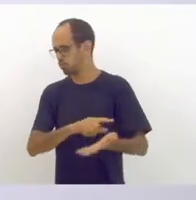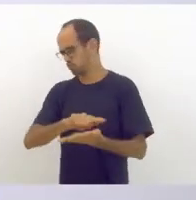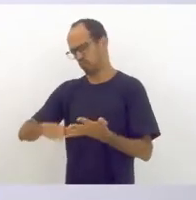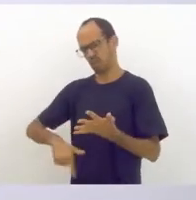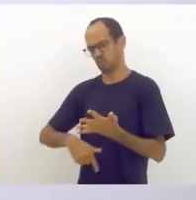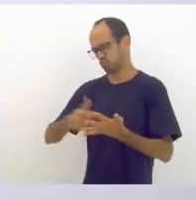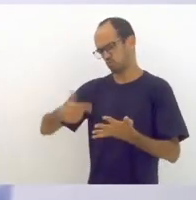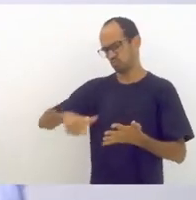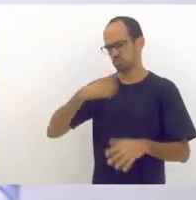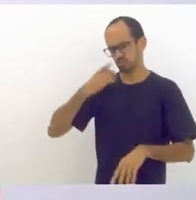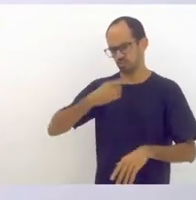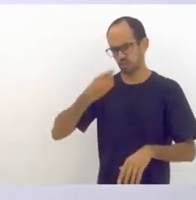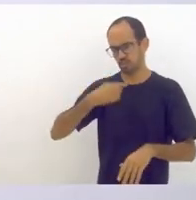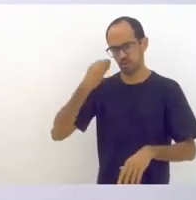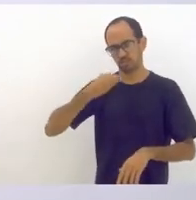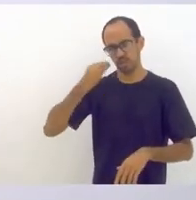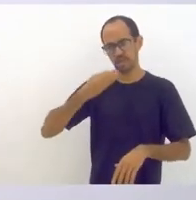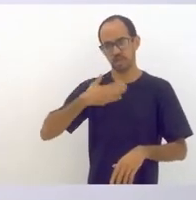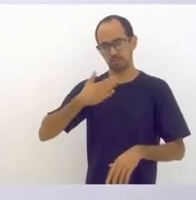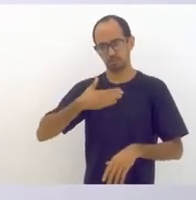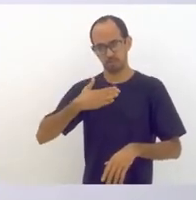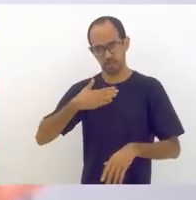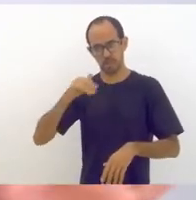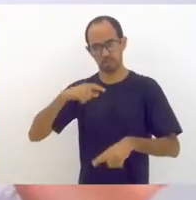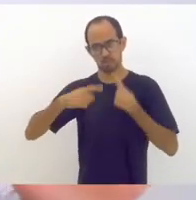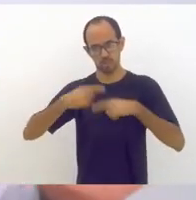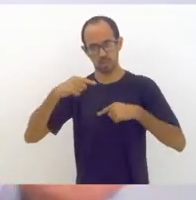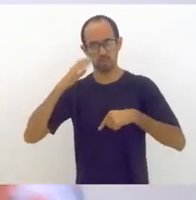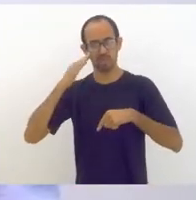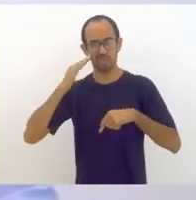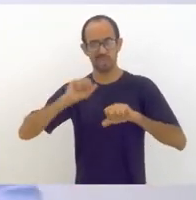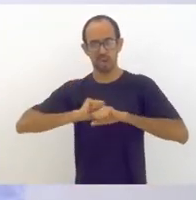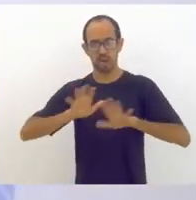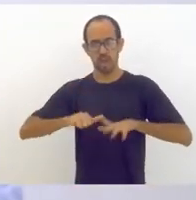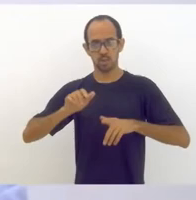pela minha experiência, na medida que a gente entender os conflitos, nós vamos encontrar